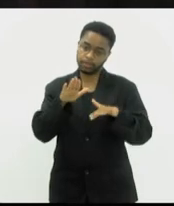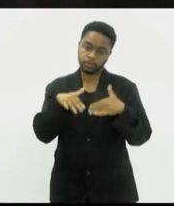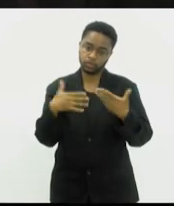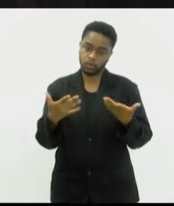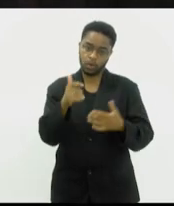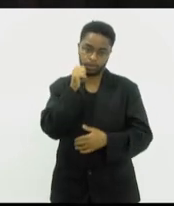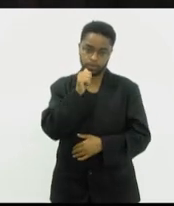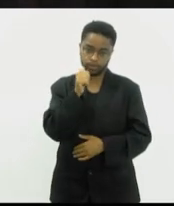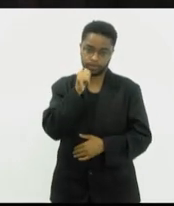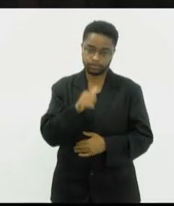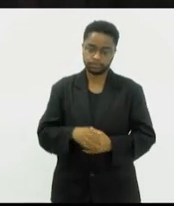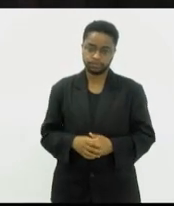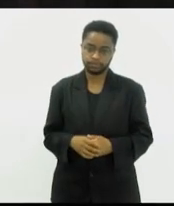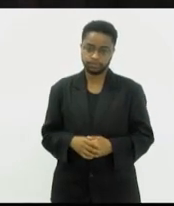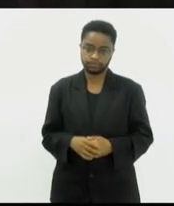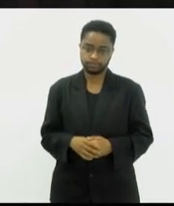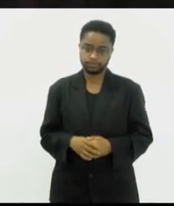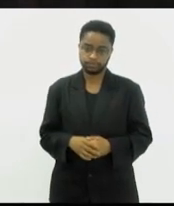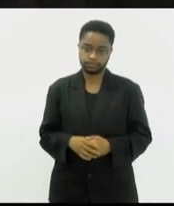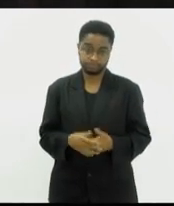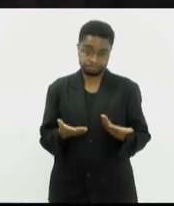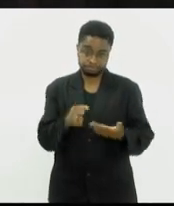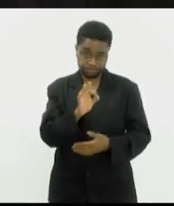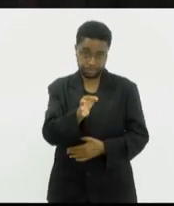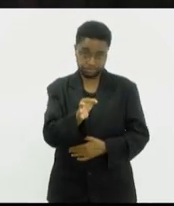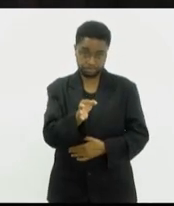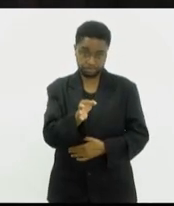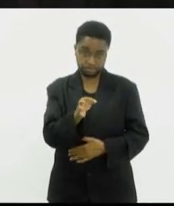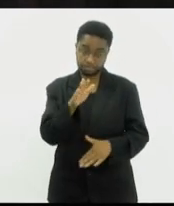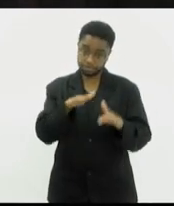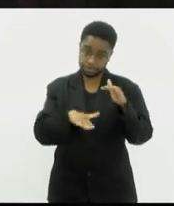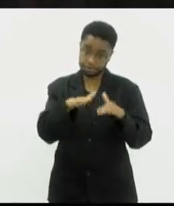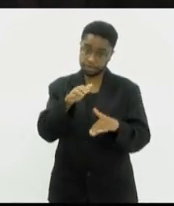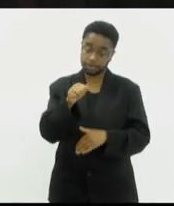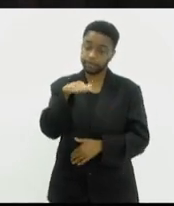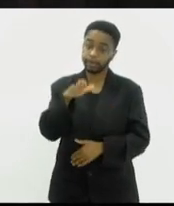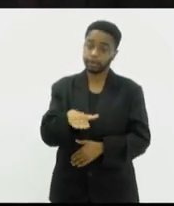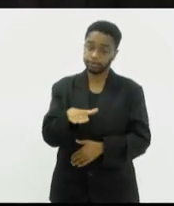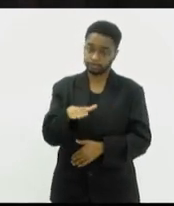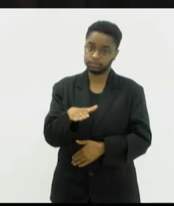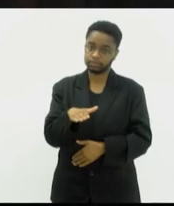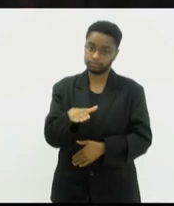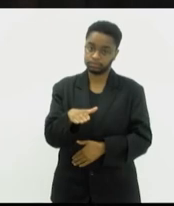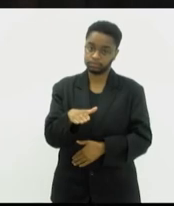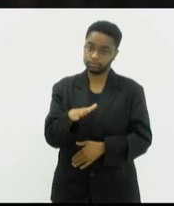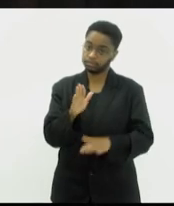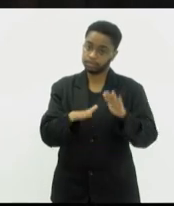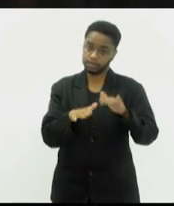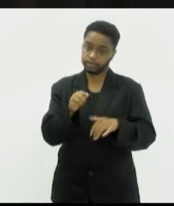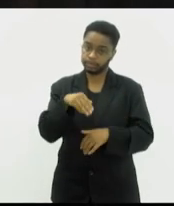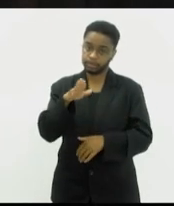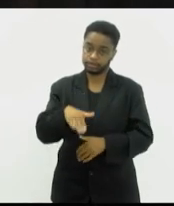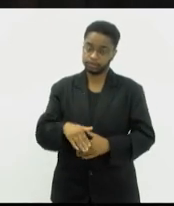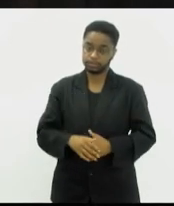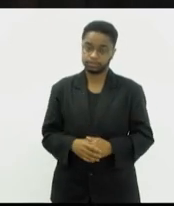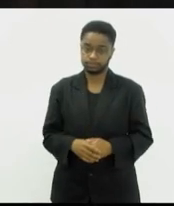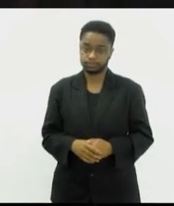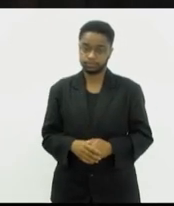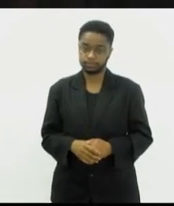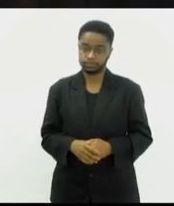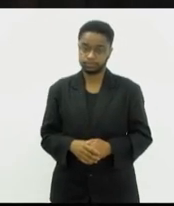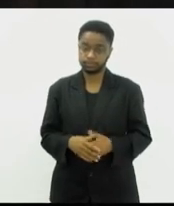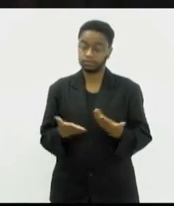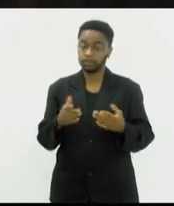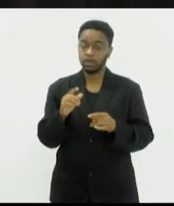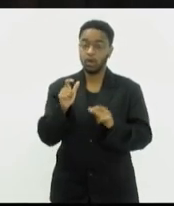mexeu. Ou não é? Depende de quem mexeu. Cadê a Ordem